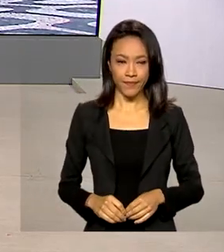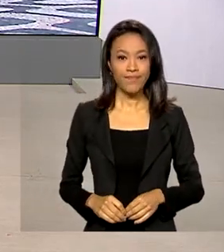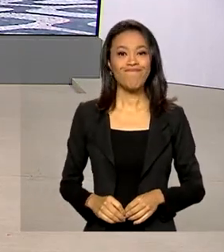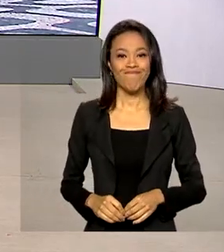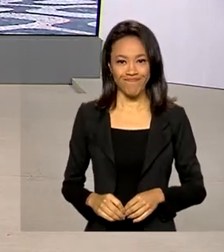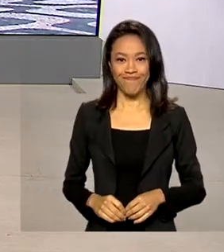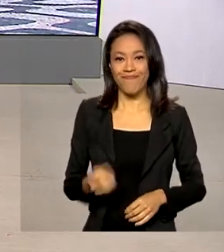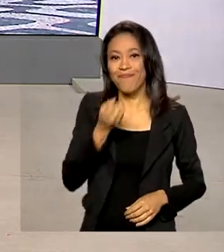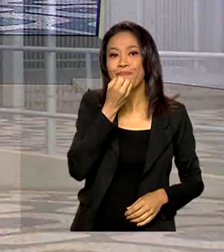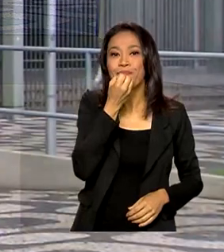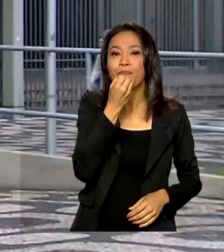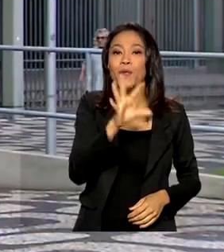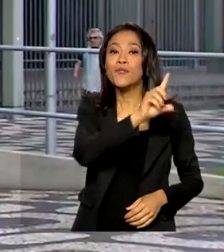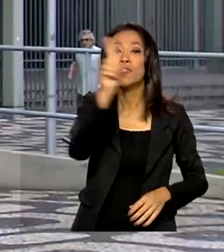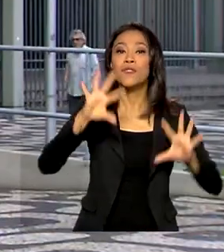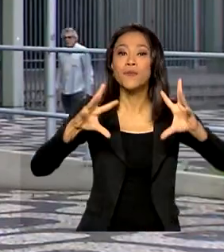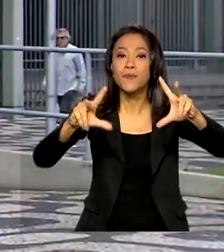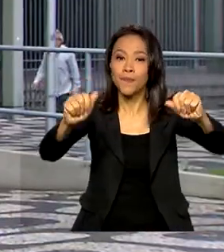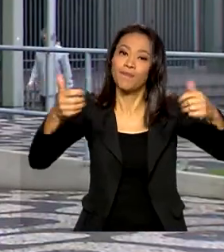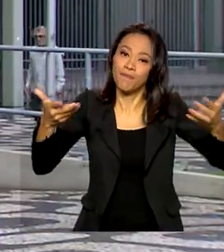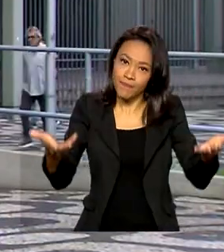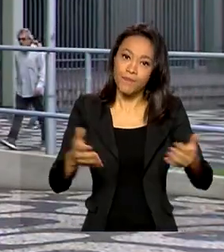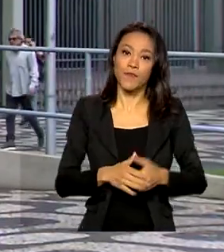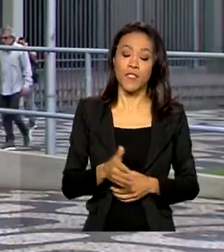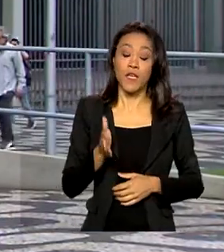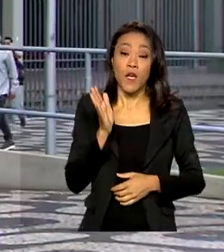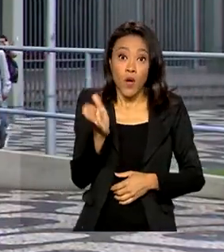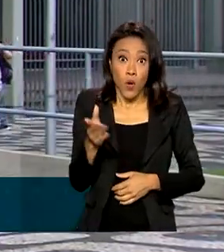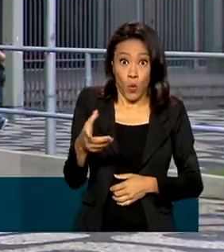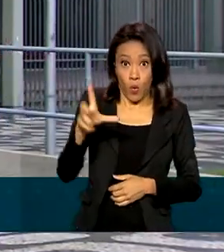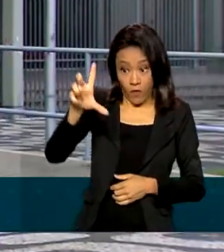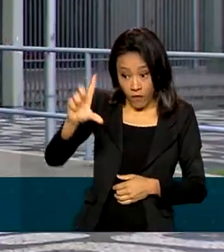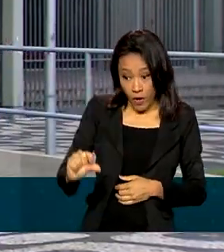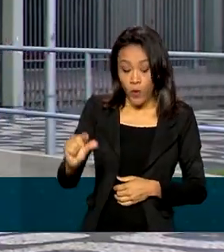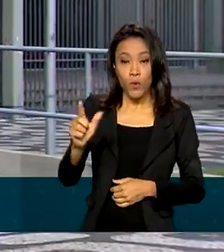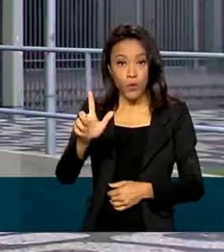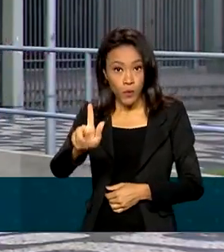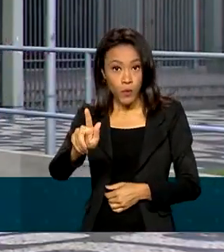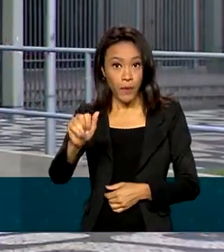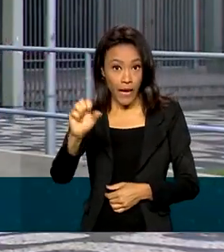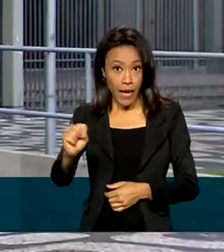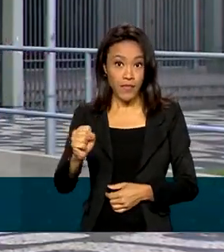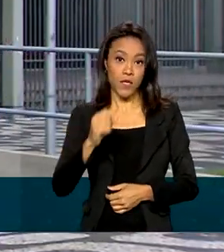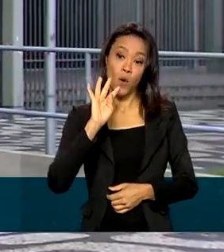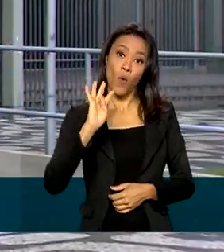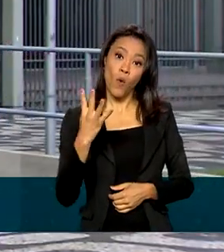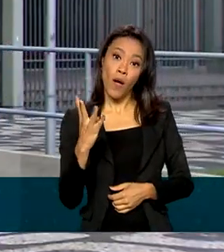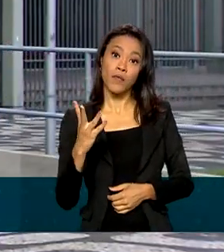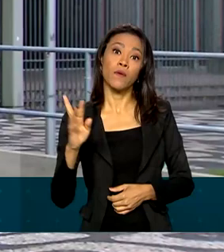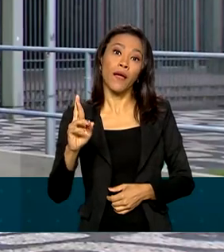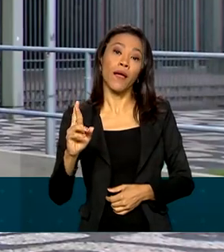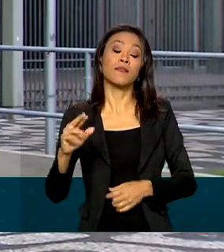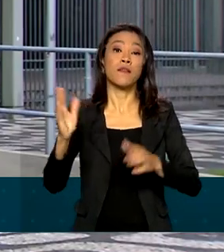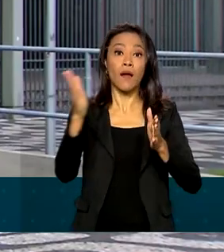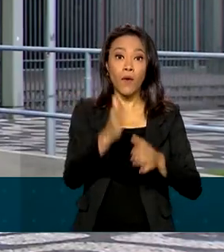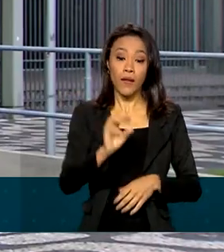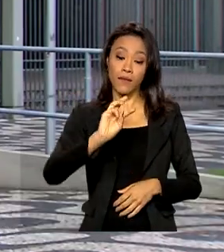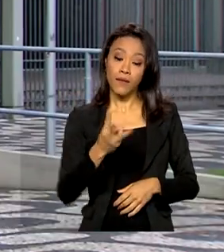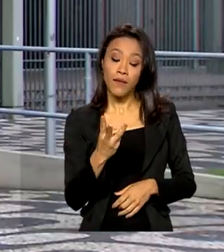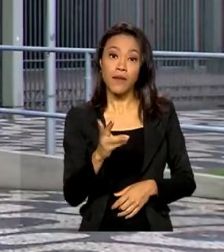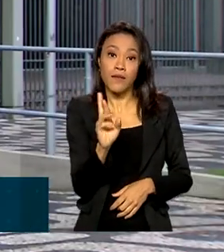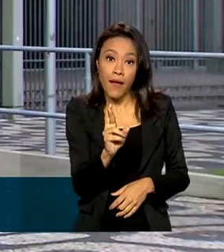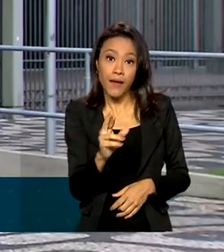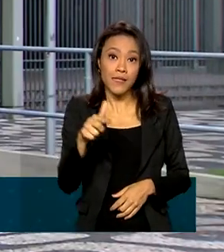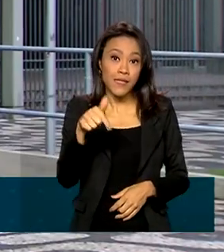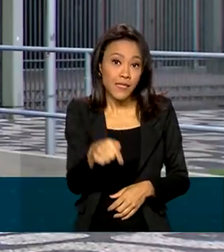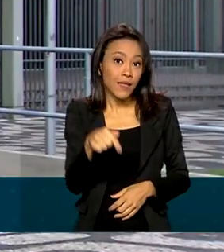Bom dia Renata Bom dia a todos pois é como você disse o preço do gás vai diminuir o quilo Vai de r$ 4 e 2 centavos para r$